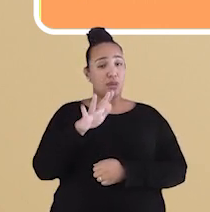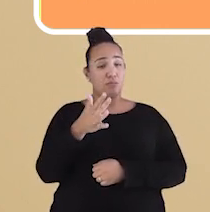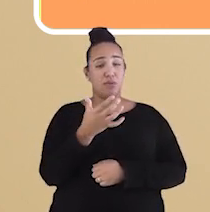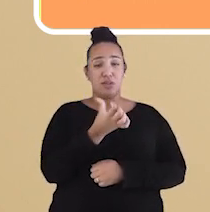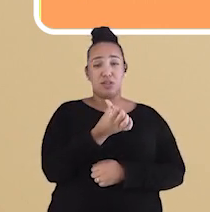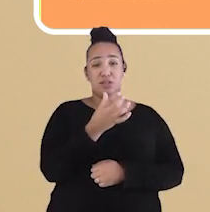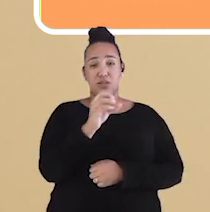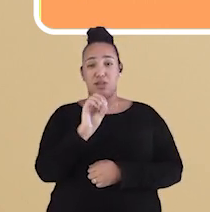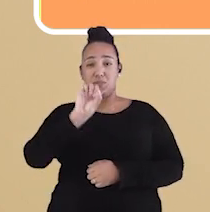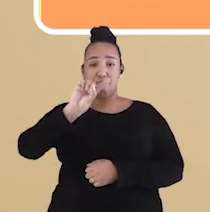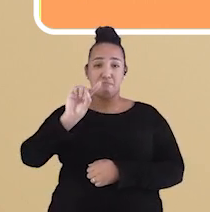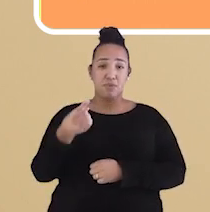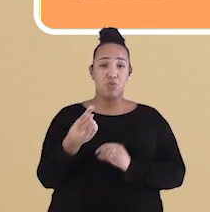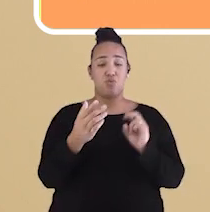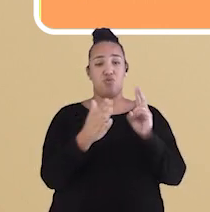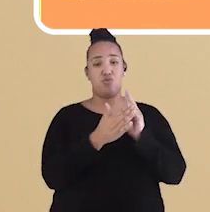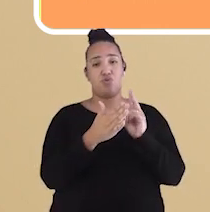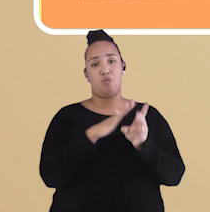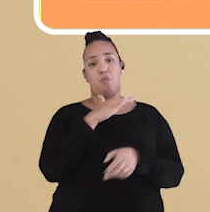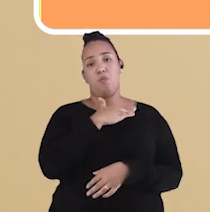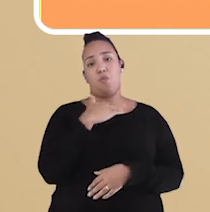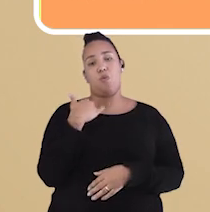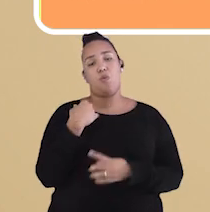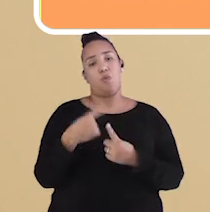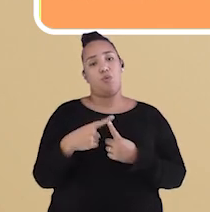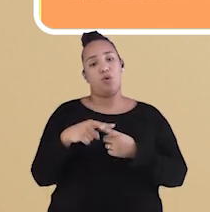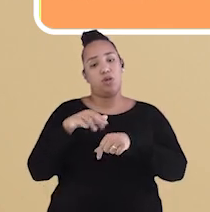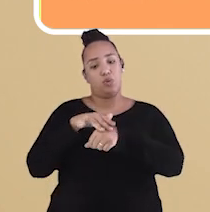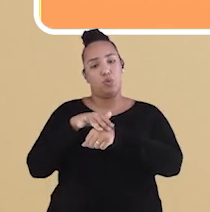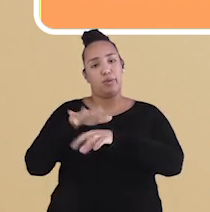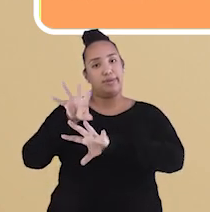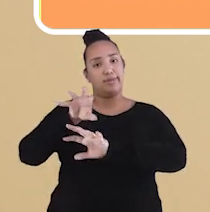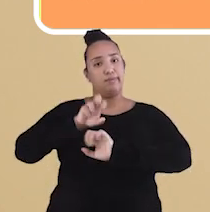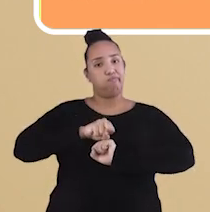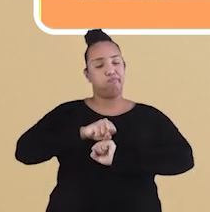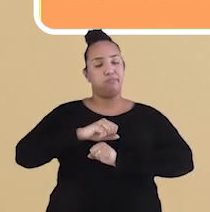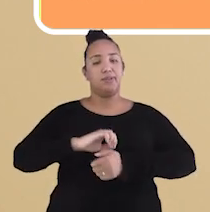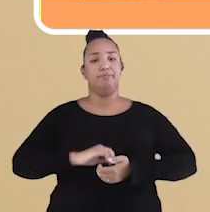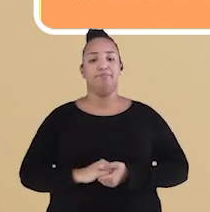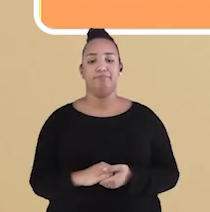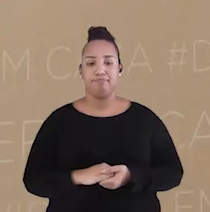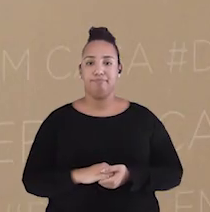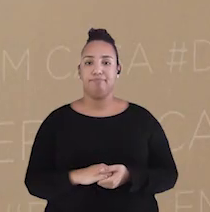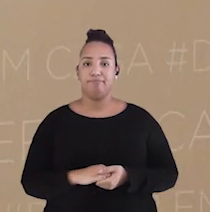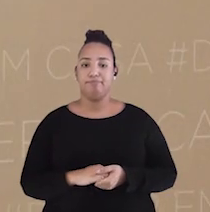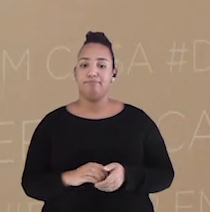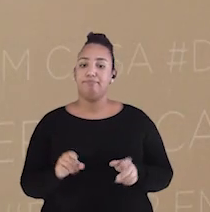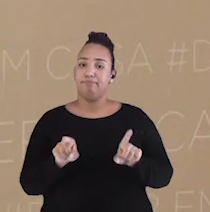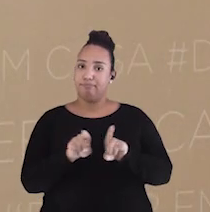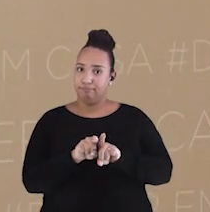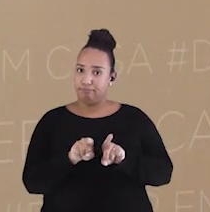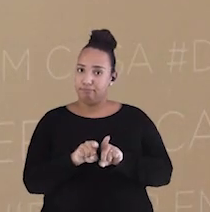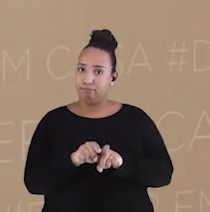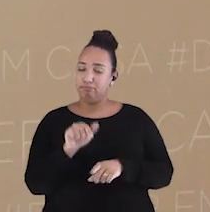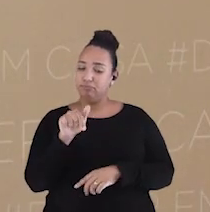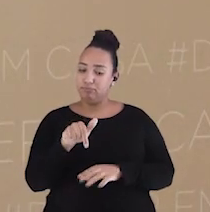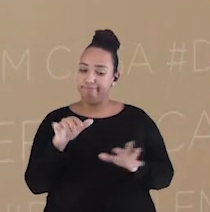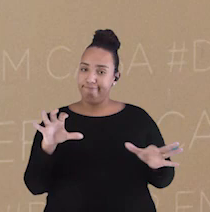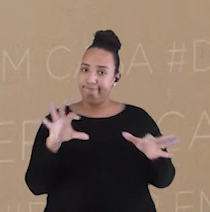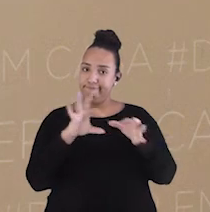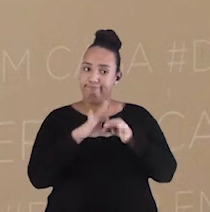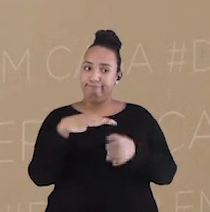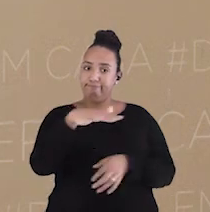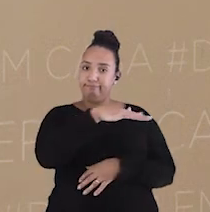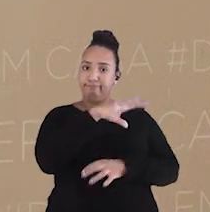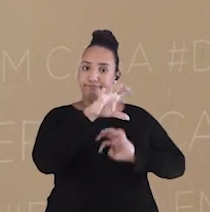cerca de 60 mil indígenas foram mortos vítimas de doenças europeias. Outro triste aliado na conquista